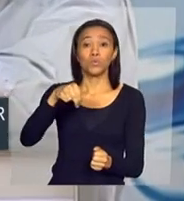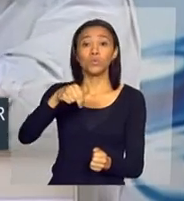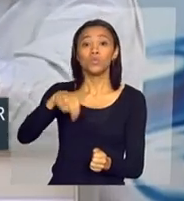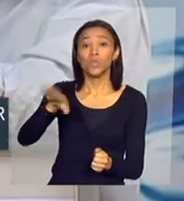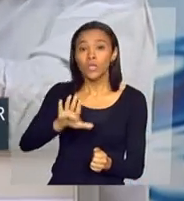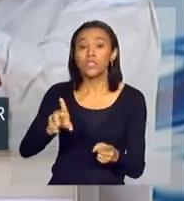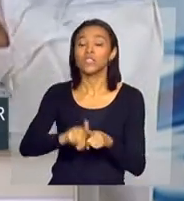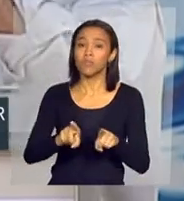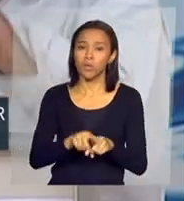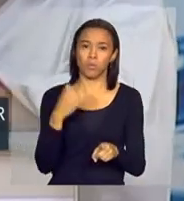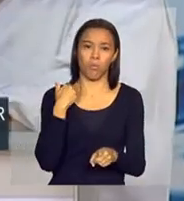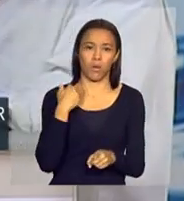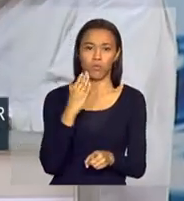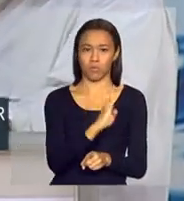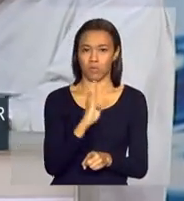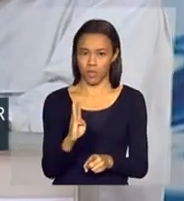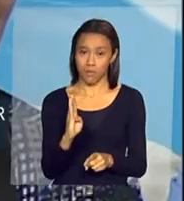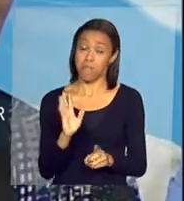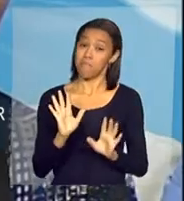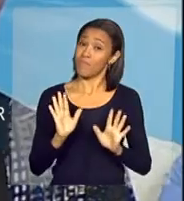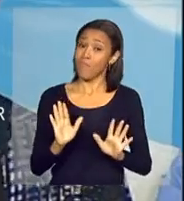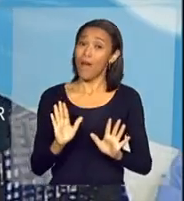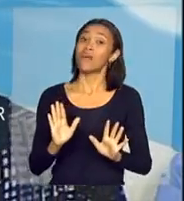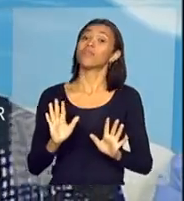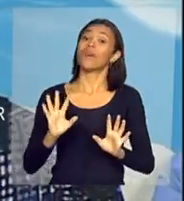outro mundo, mas ele resolve